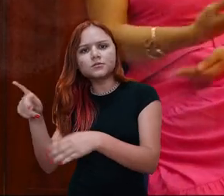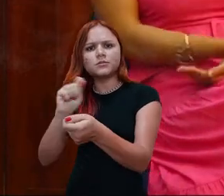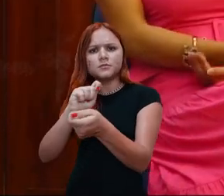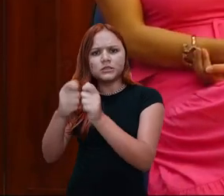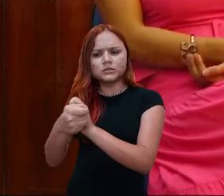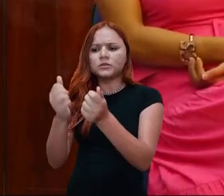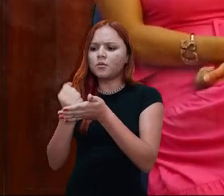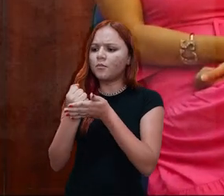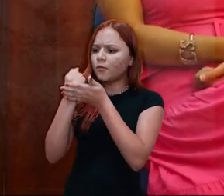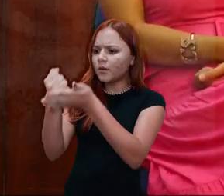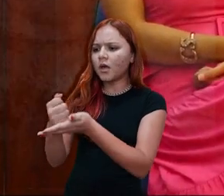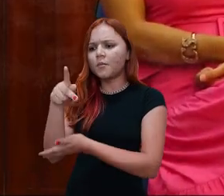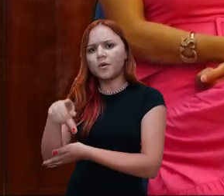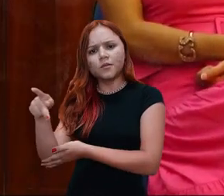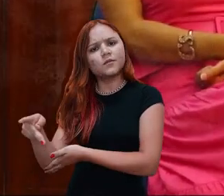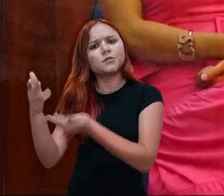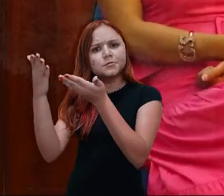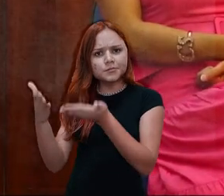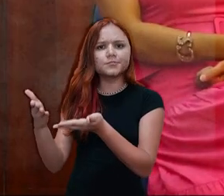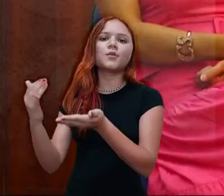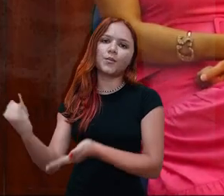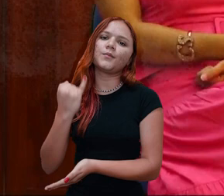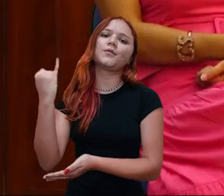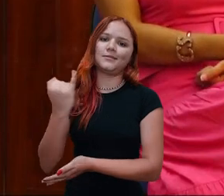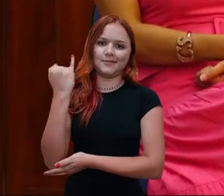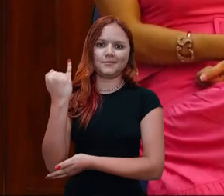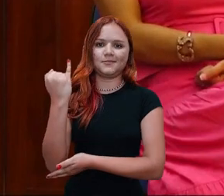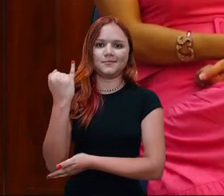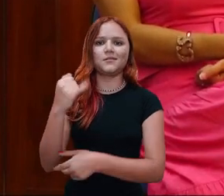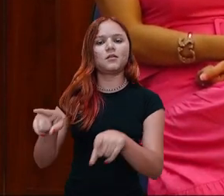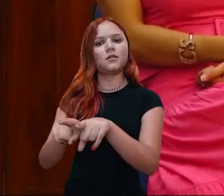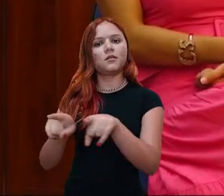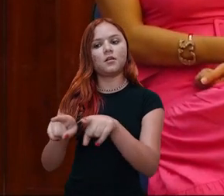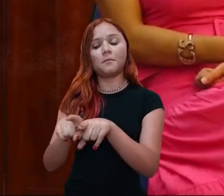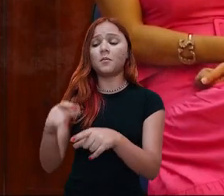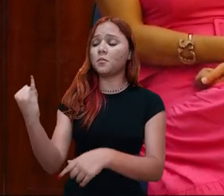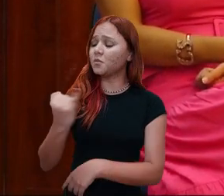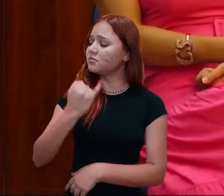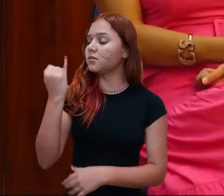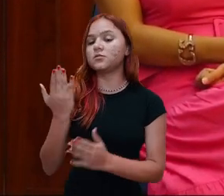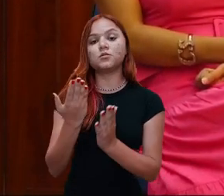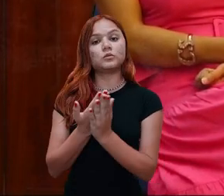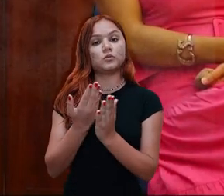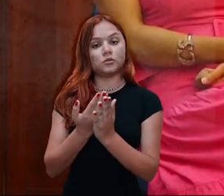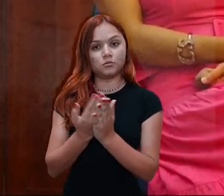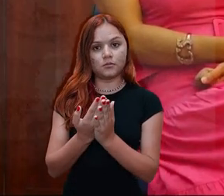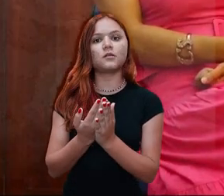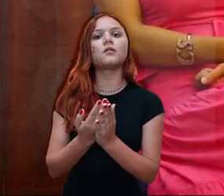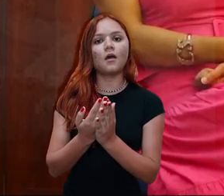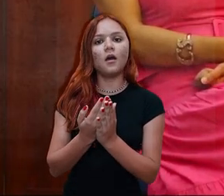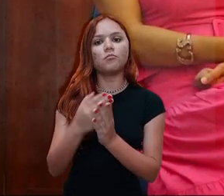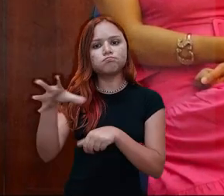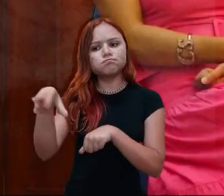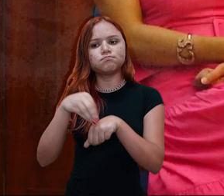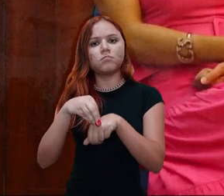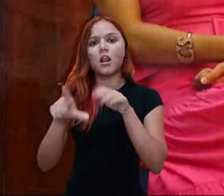esse auxílio àquele professor. E você procurar sempre estudar, estar antenado com as legislações